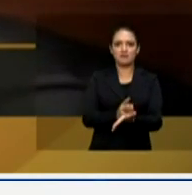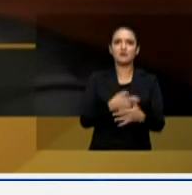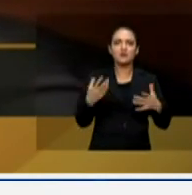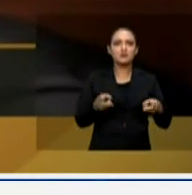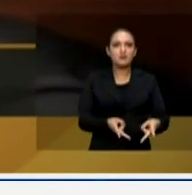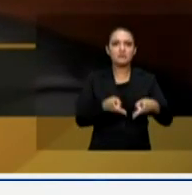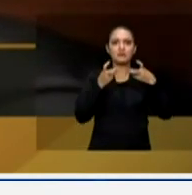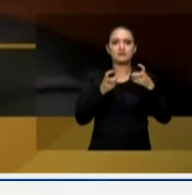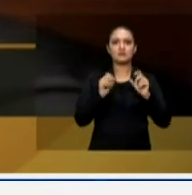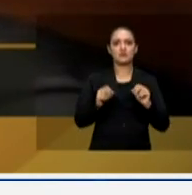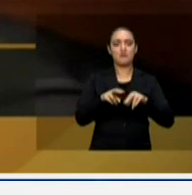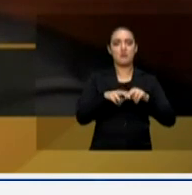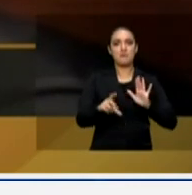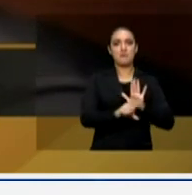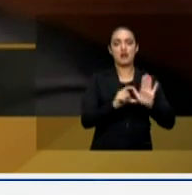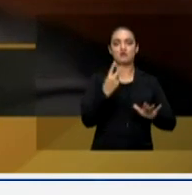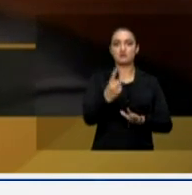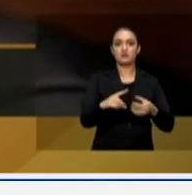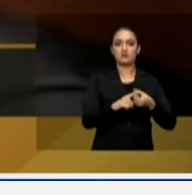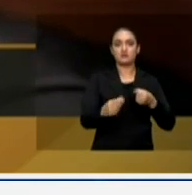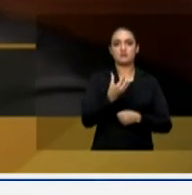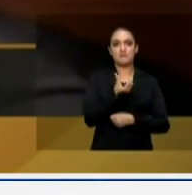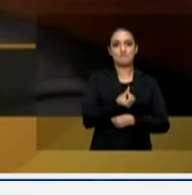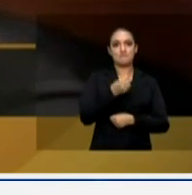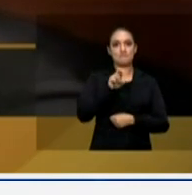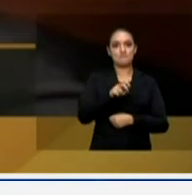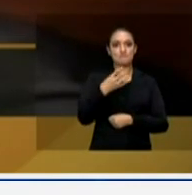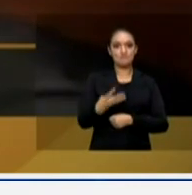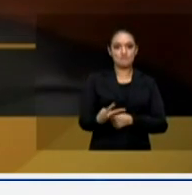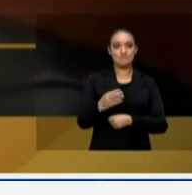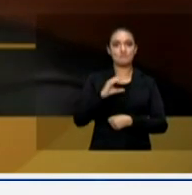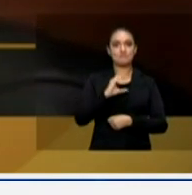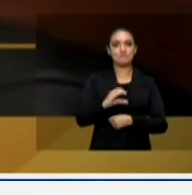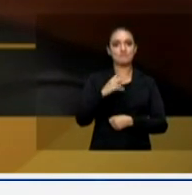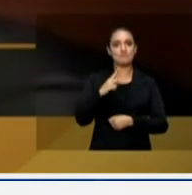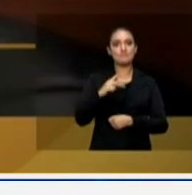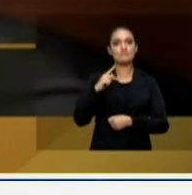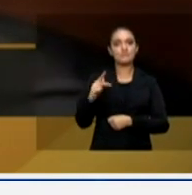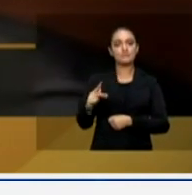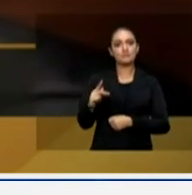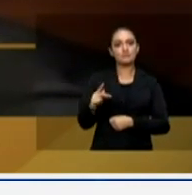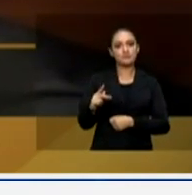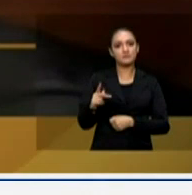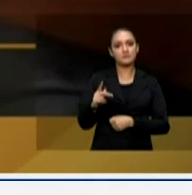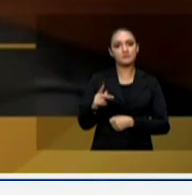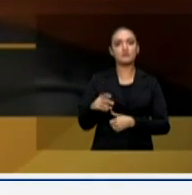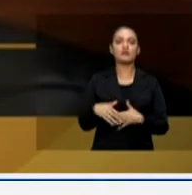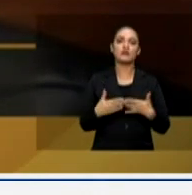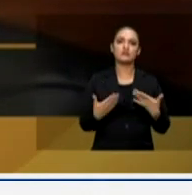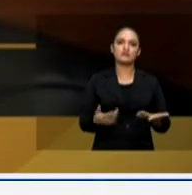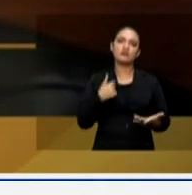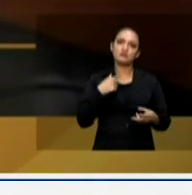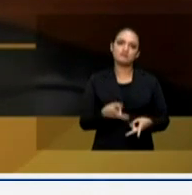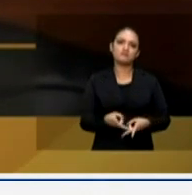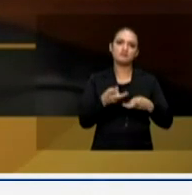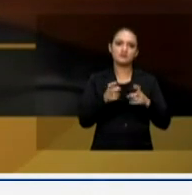sustenta, se ela for anulada, Lula volta a estar condenado, os processos retornam a Curitiba e Lula